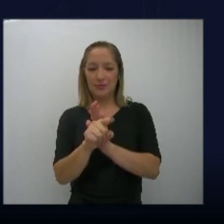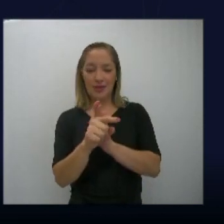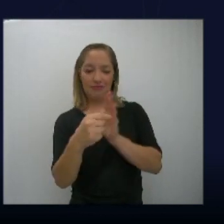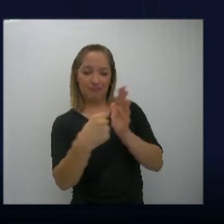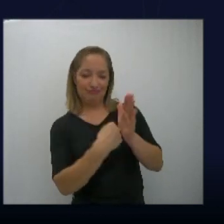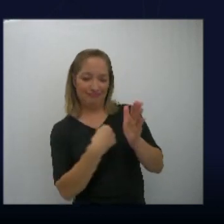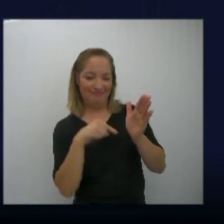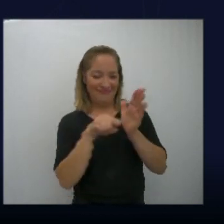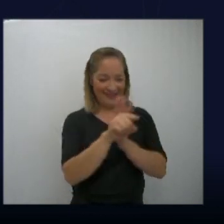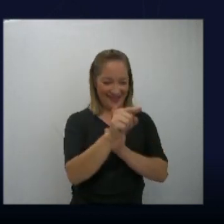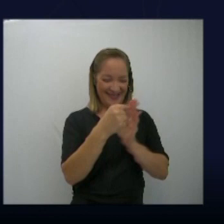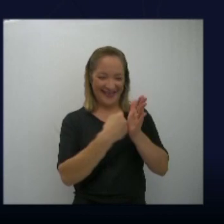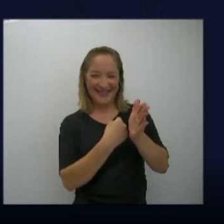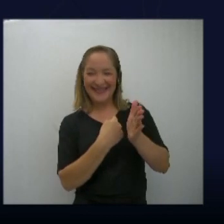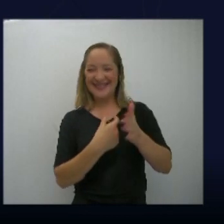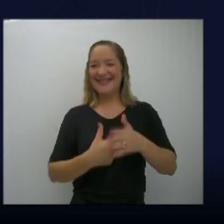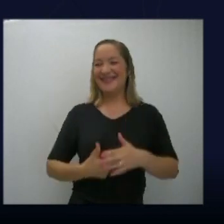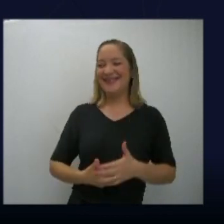para o outro é